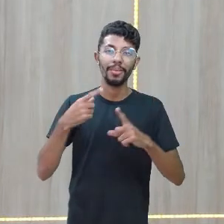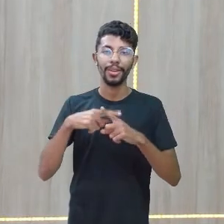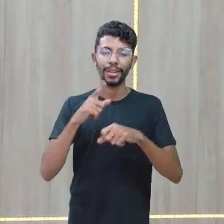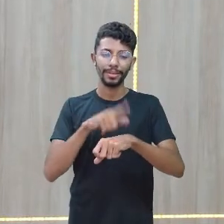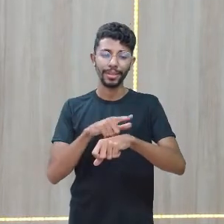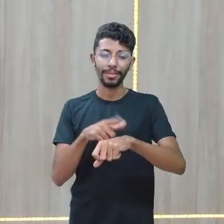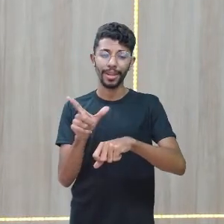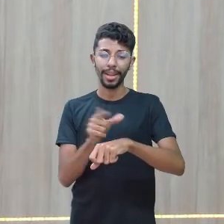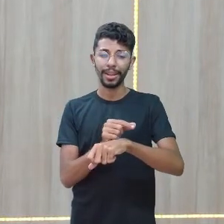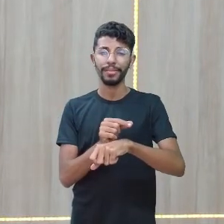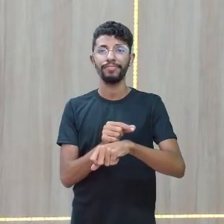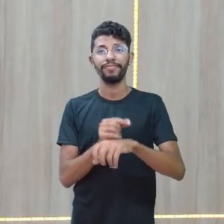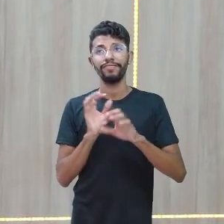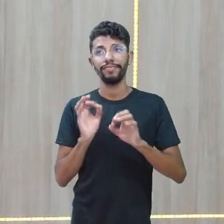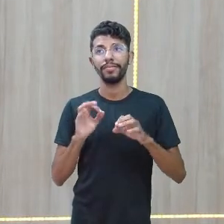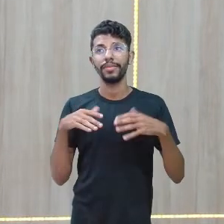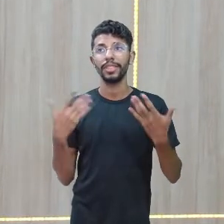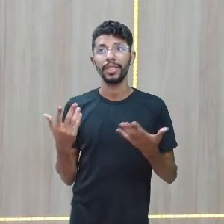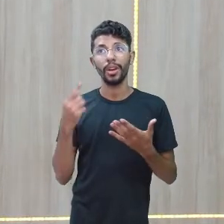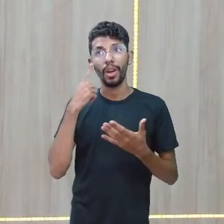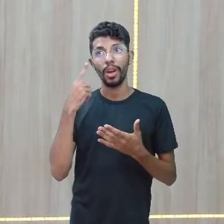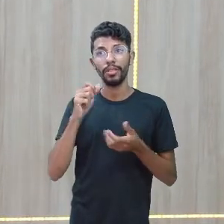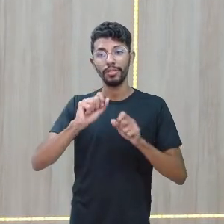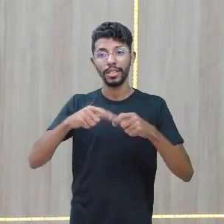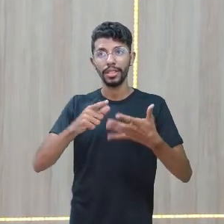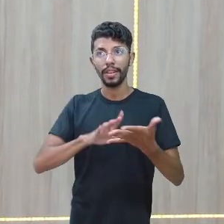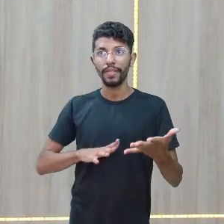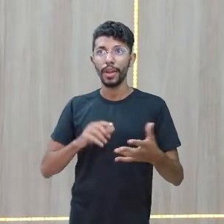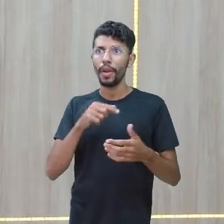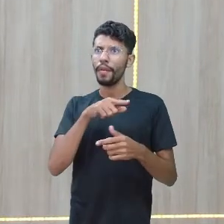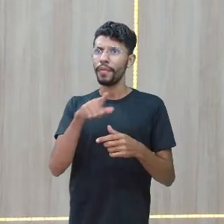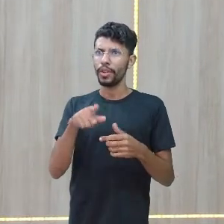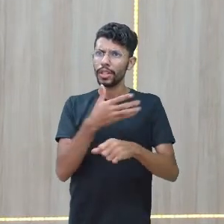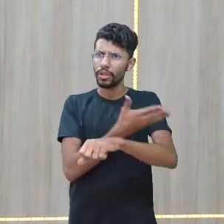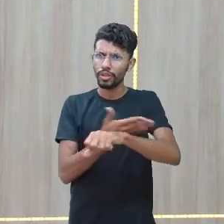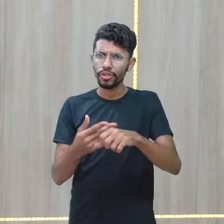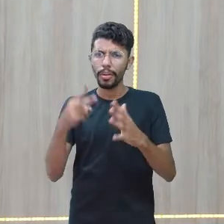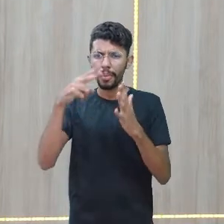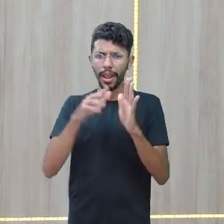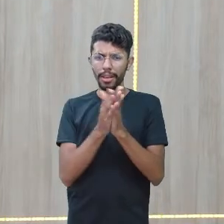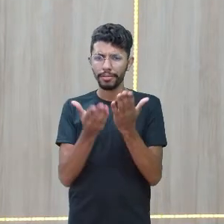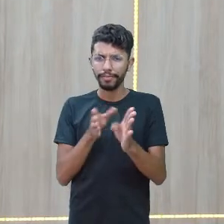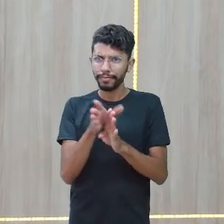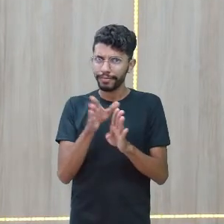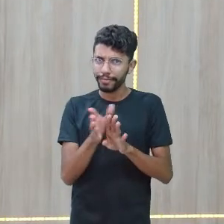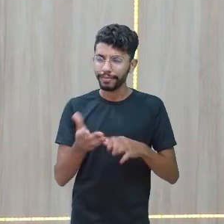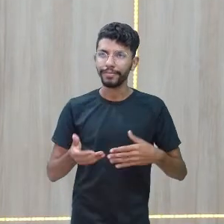na próxima. Você costuma ler manual? Não alimente esses clichês negativos, gente. Tamo junto.